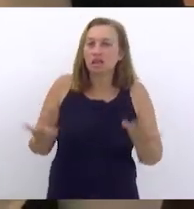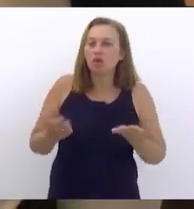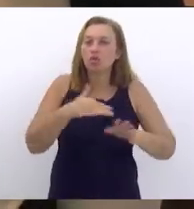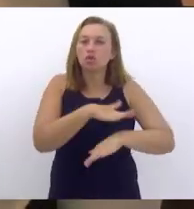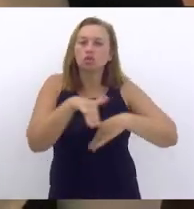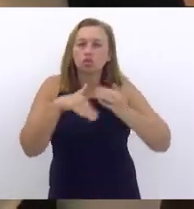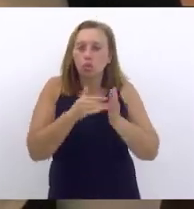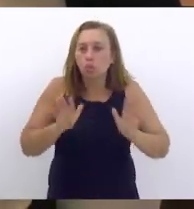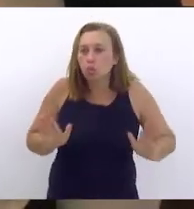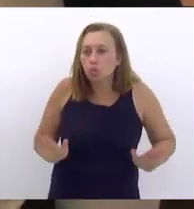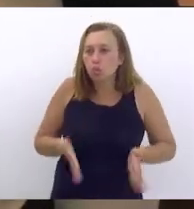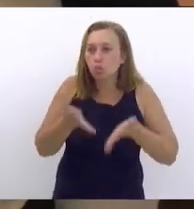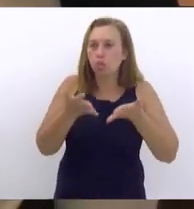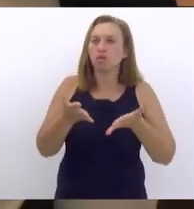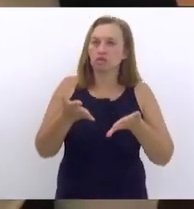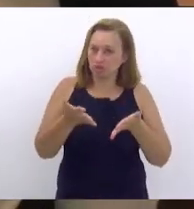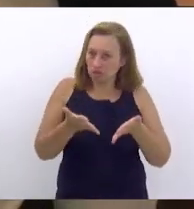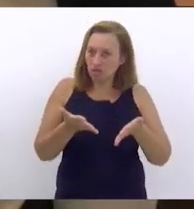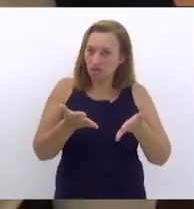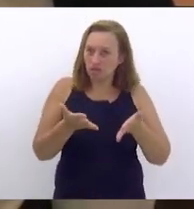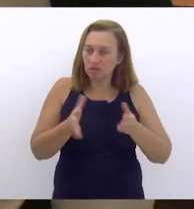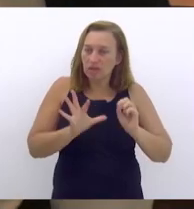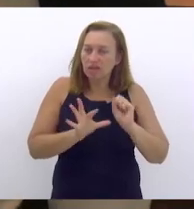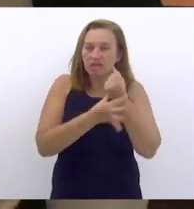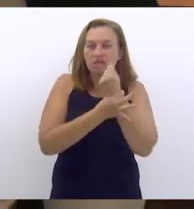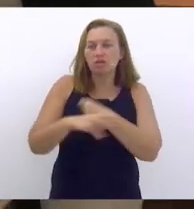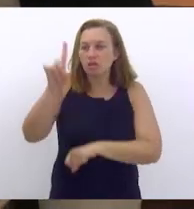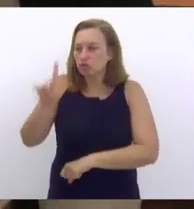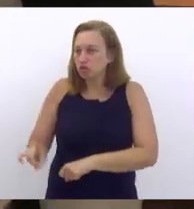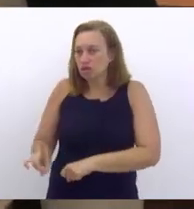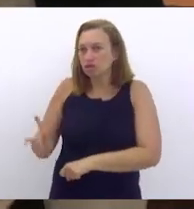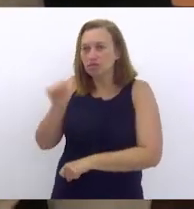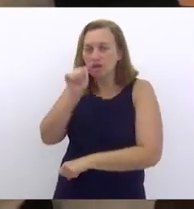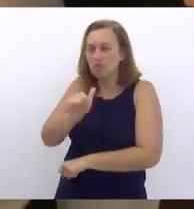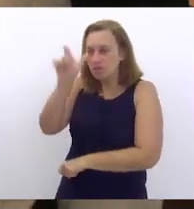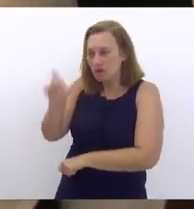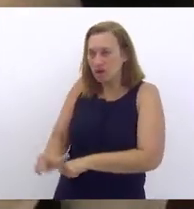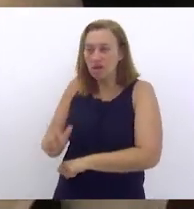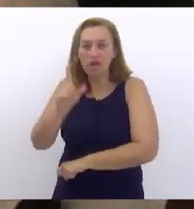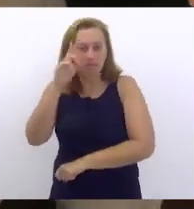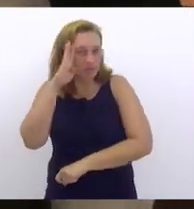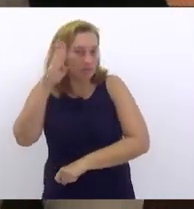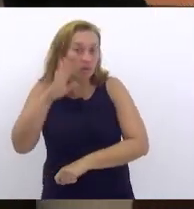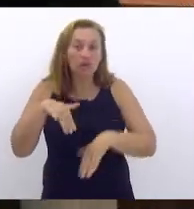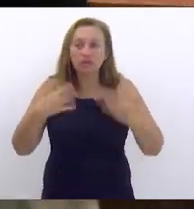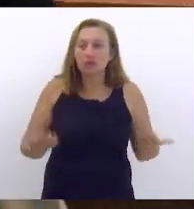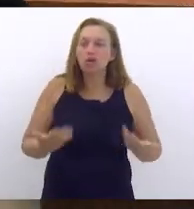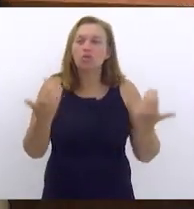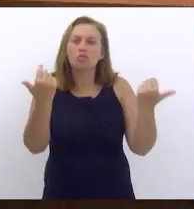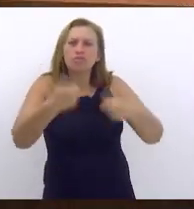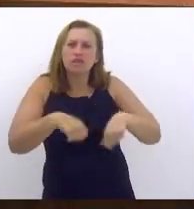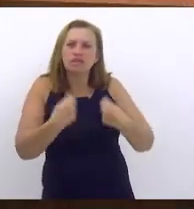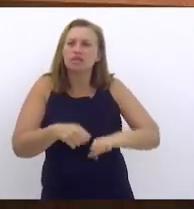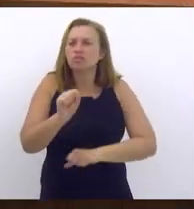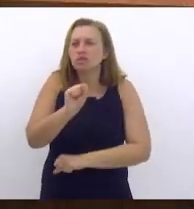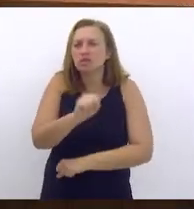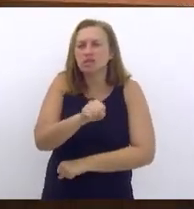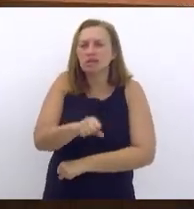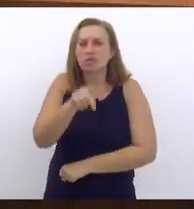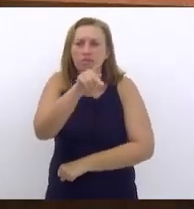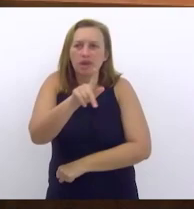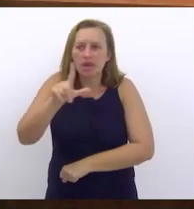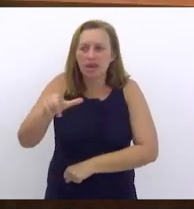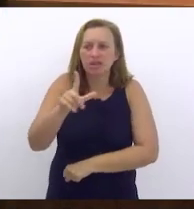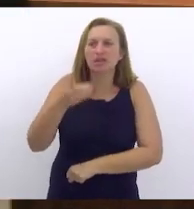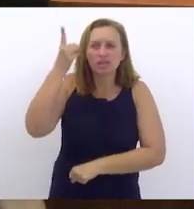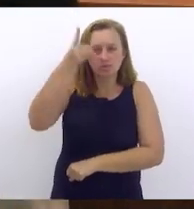toda a iniciativa que venha a assegurar o direito dessa mulher é fundamental. Então, precisamos, sim, PL da